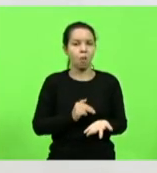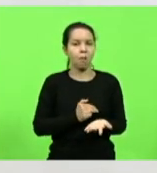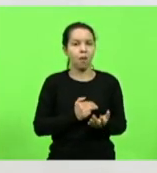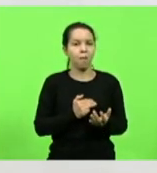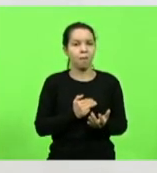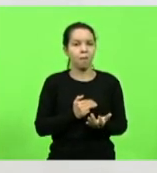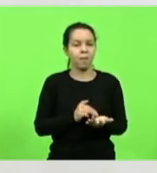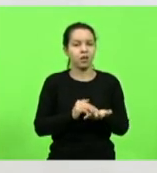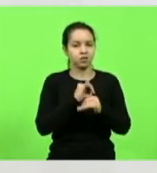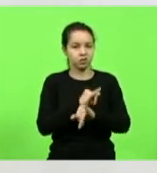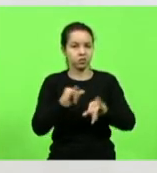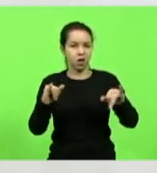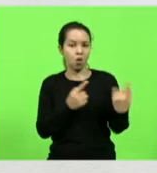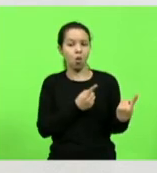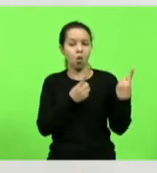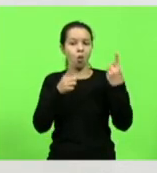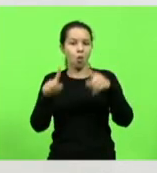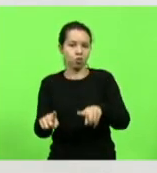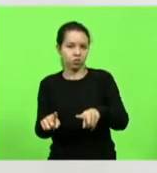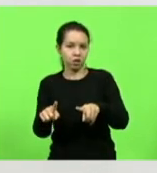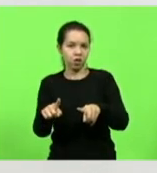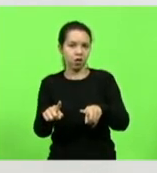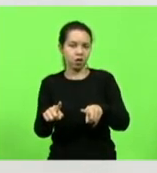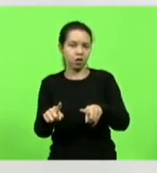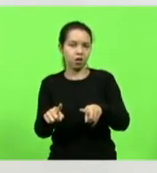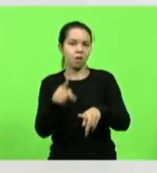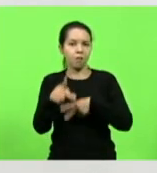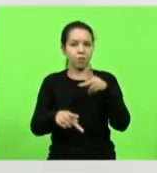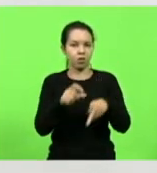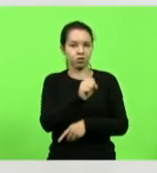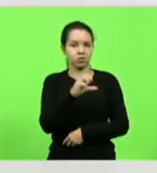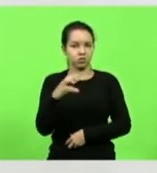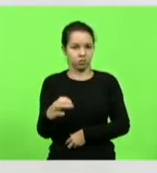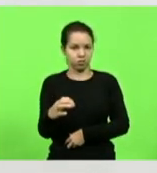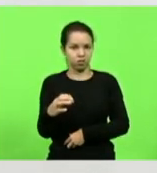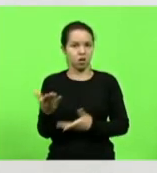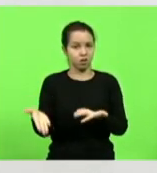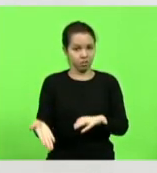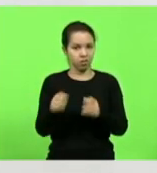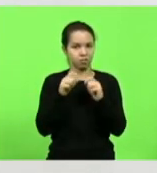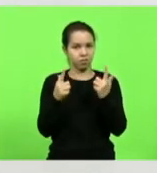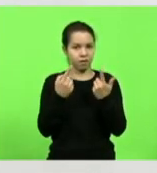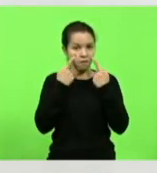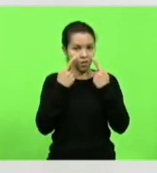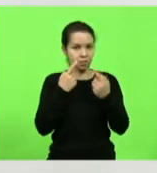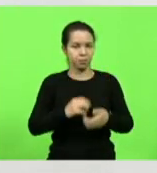apoiam o presidente Bolsonaro, vindo de uma colega desta casa. Pode botar.